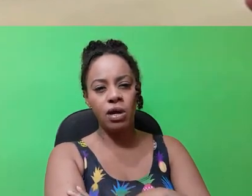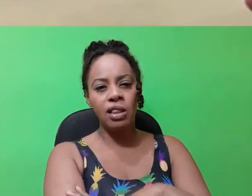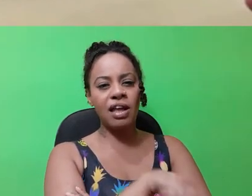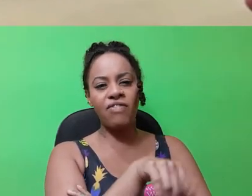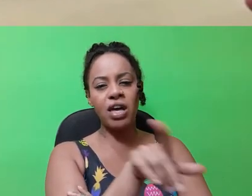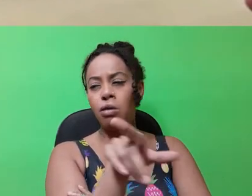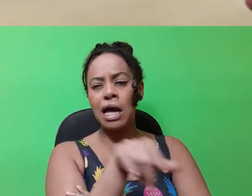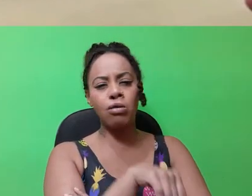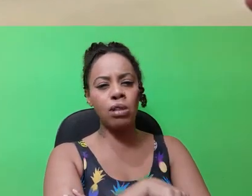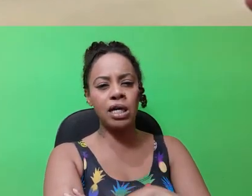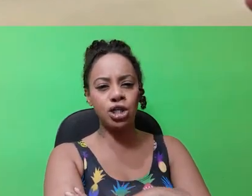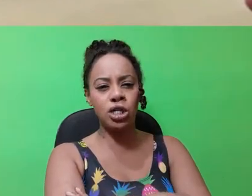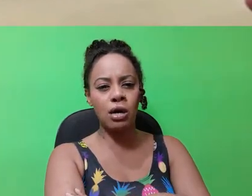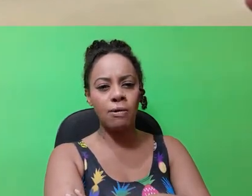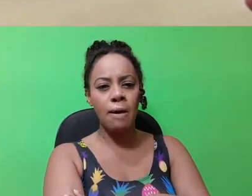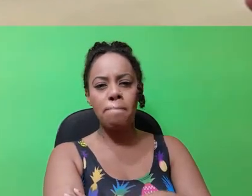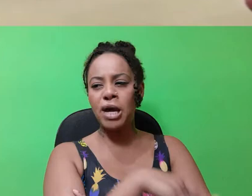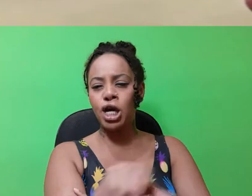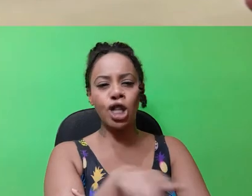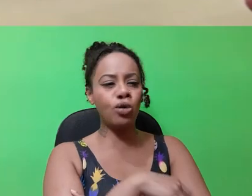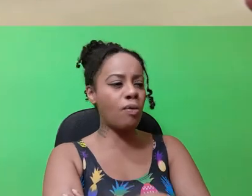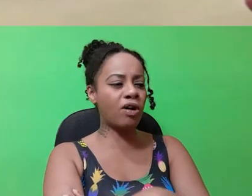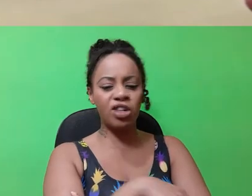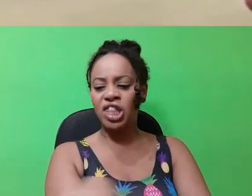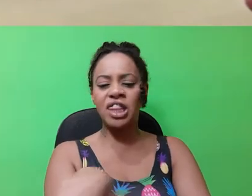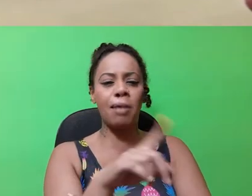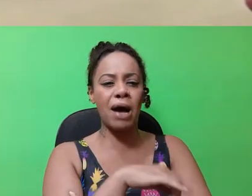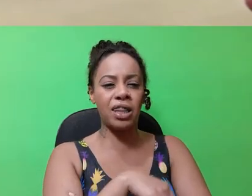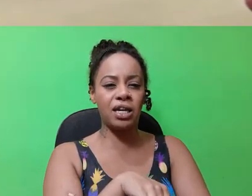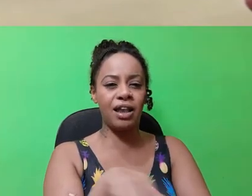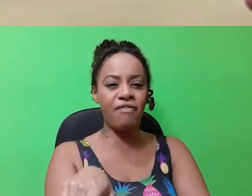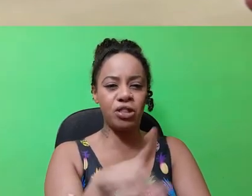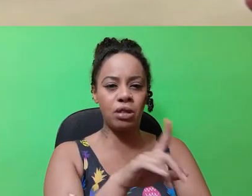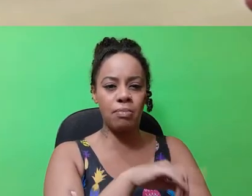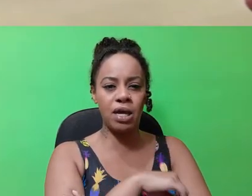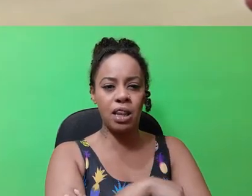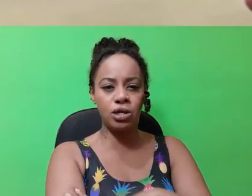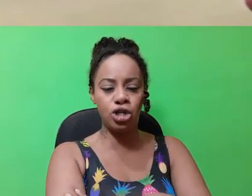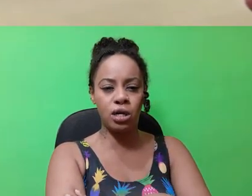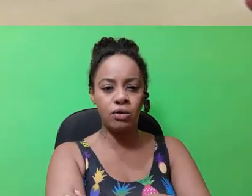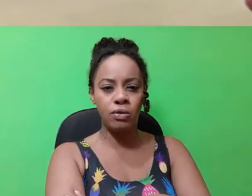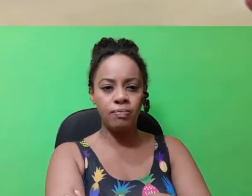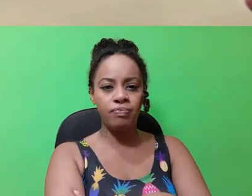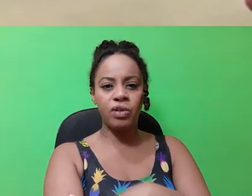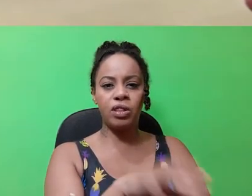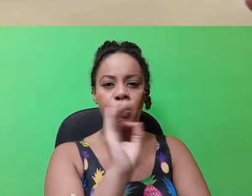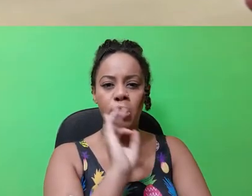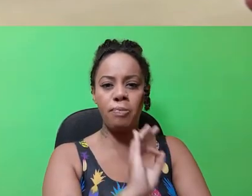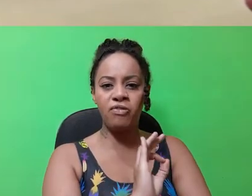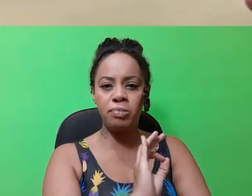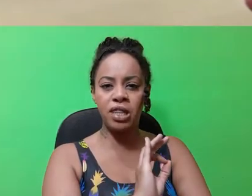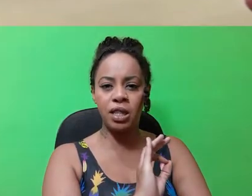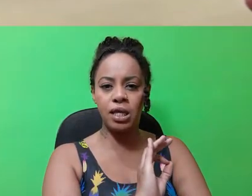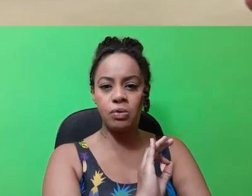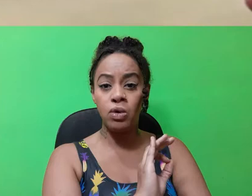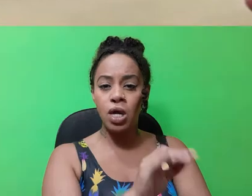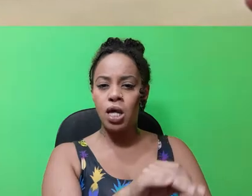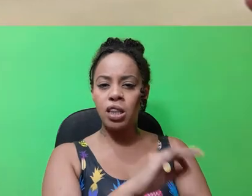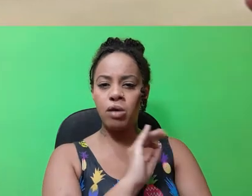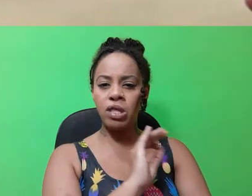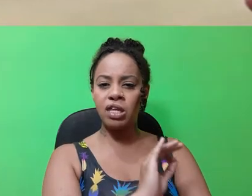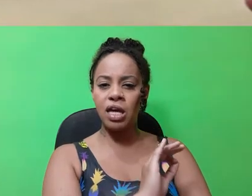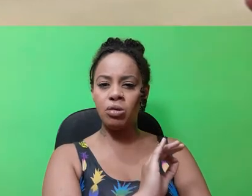enchente. Tava eu lá com lancha, pegando cesta básica e levando na minha lancha. Então, meu povo